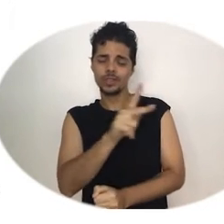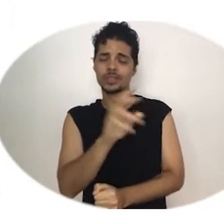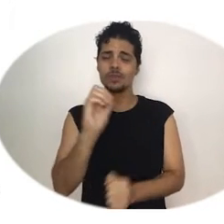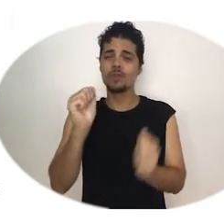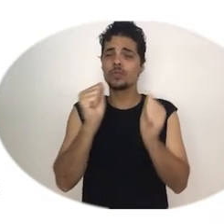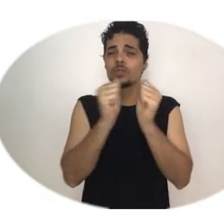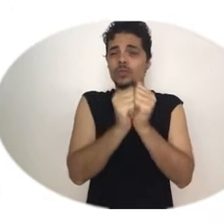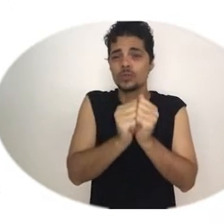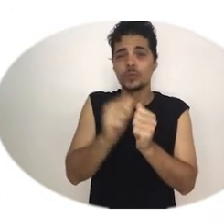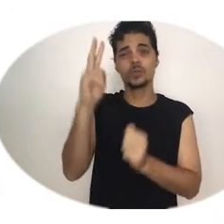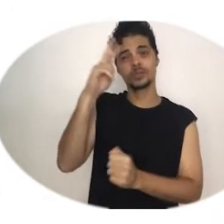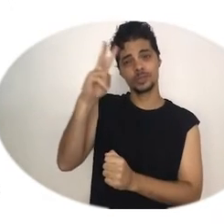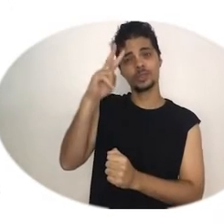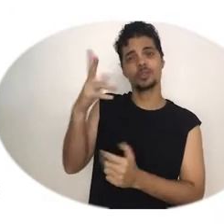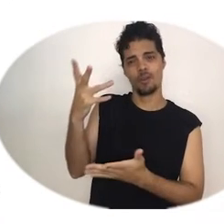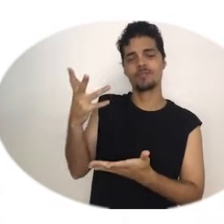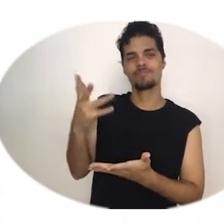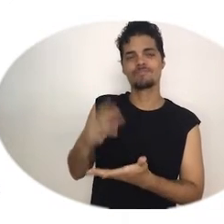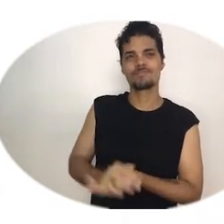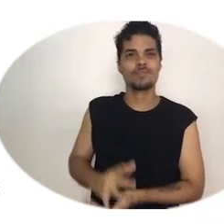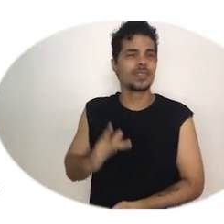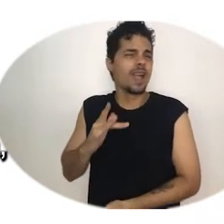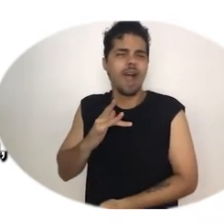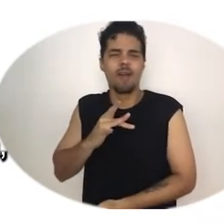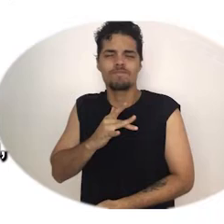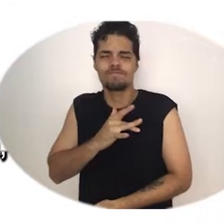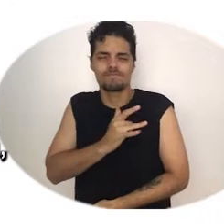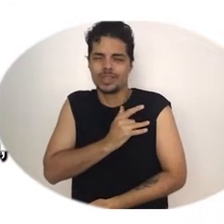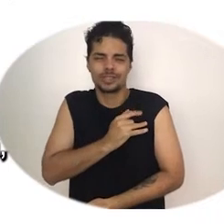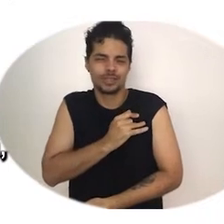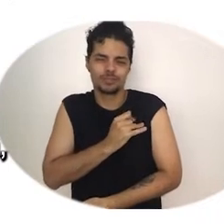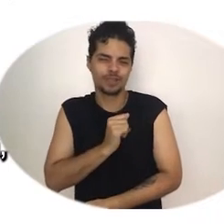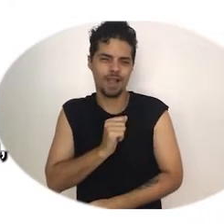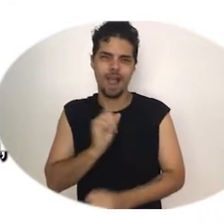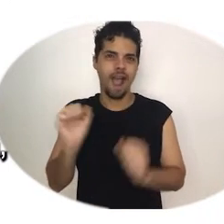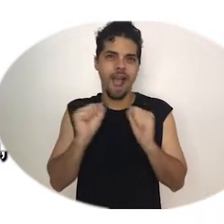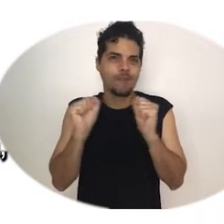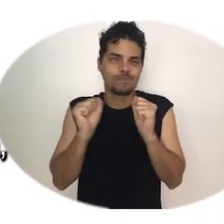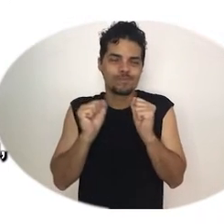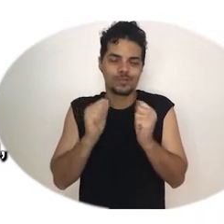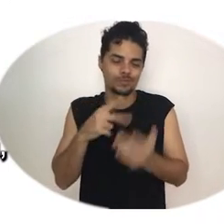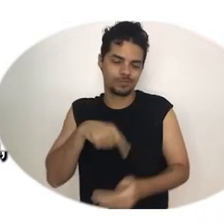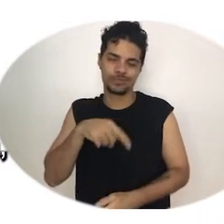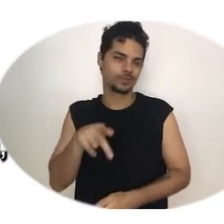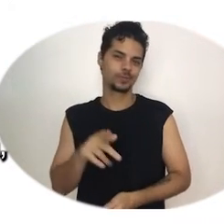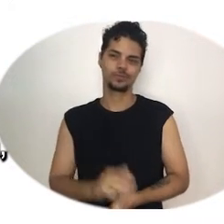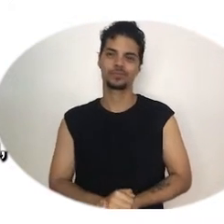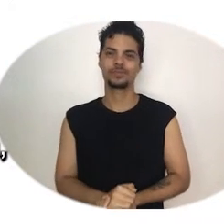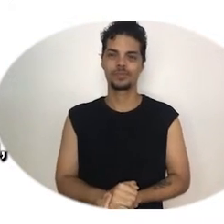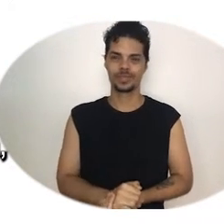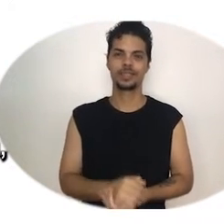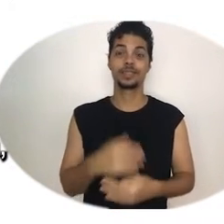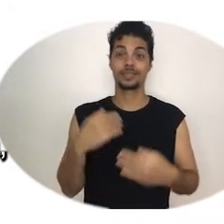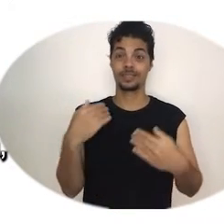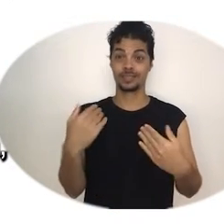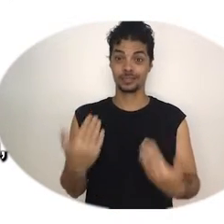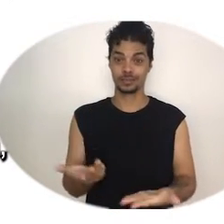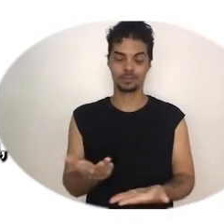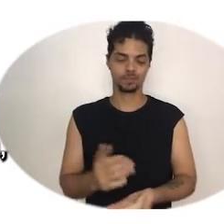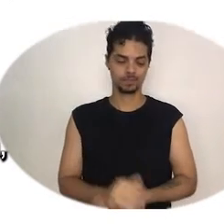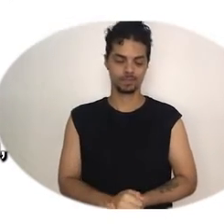paixão que não é ser só paixão, é uma paixão misturada com competência, com trabalho